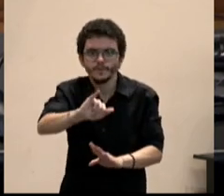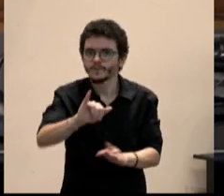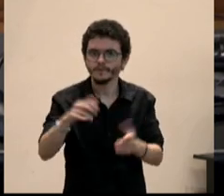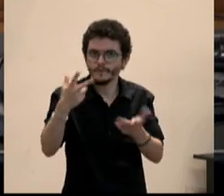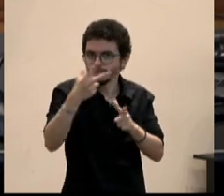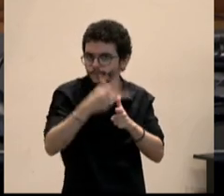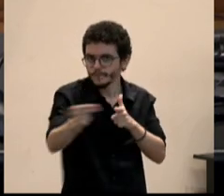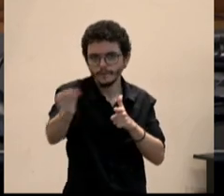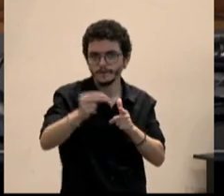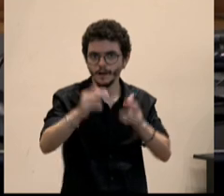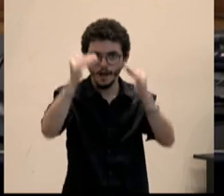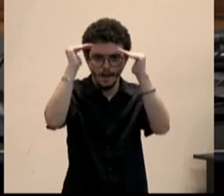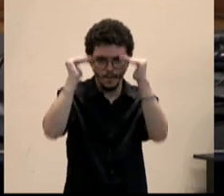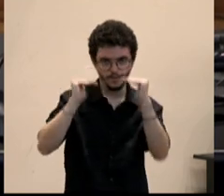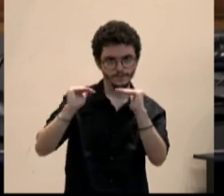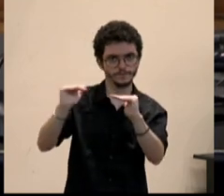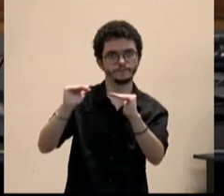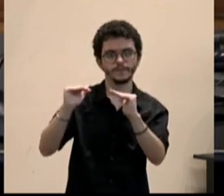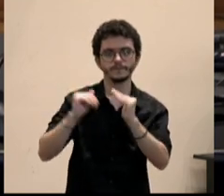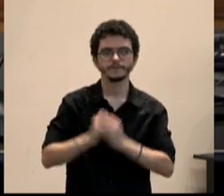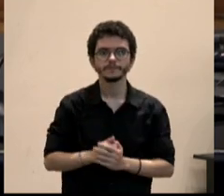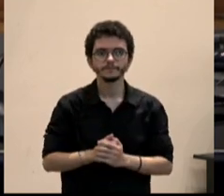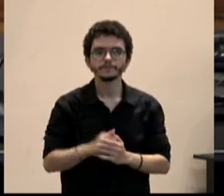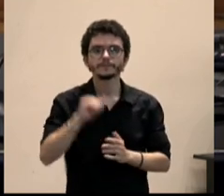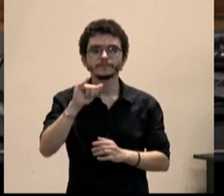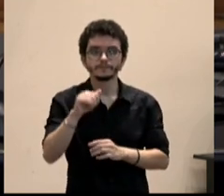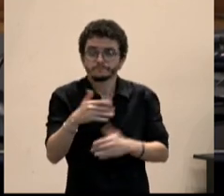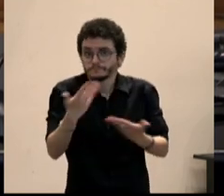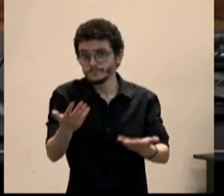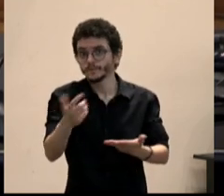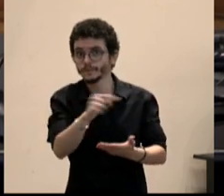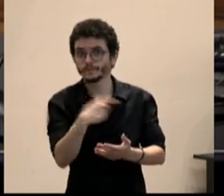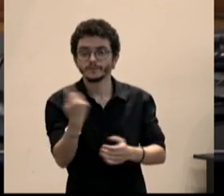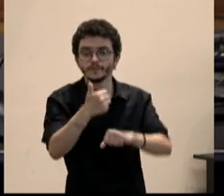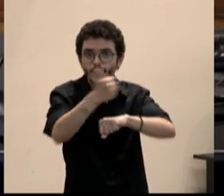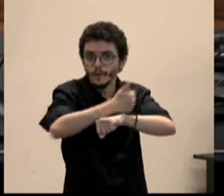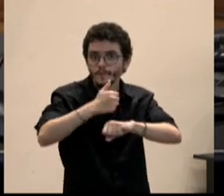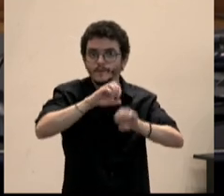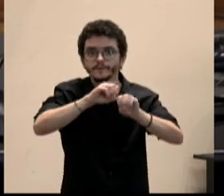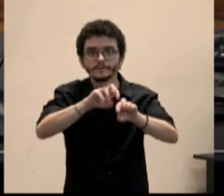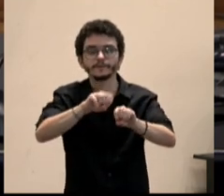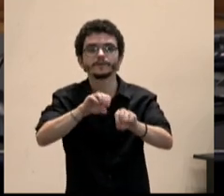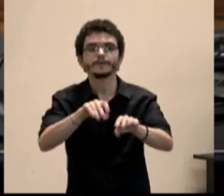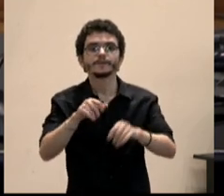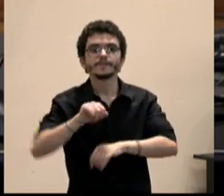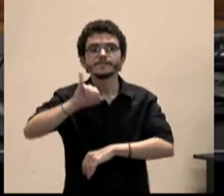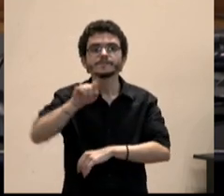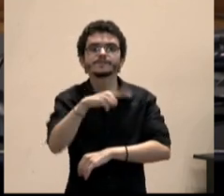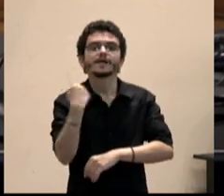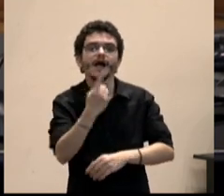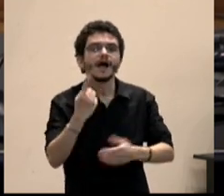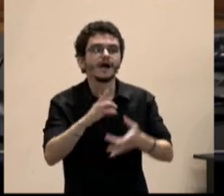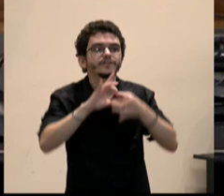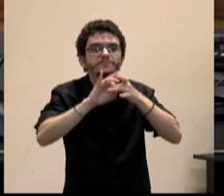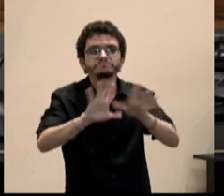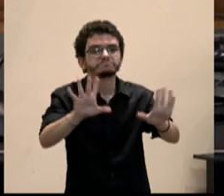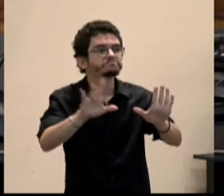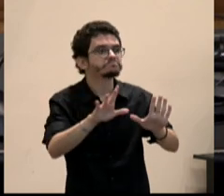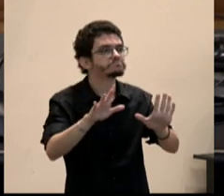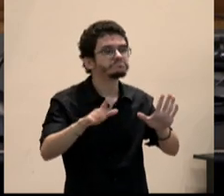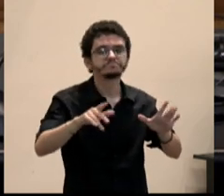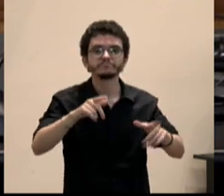o respeito enquanto profissional da educação se a gente abrir mão de atitudes que